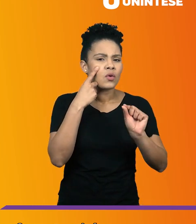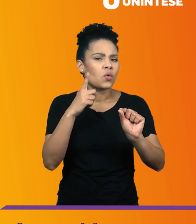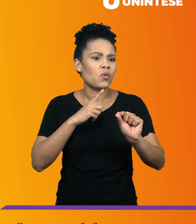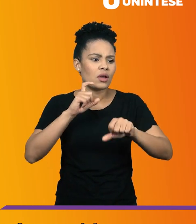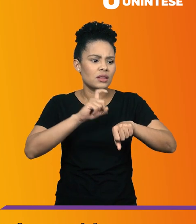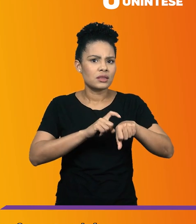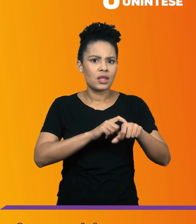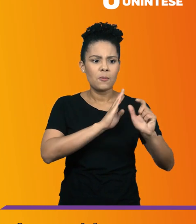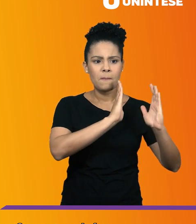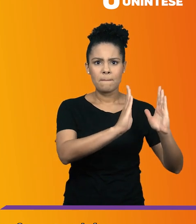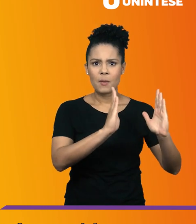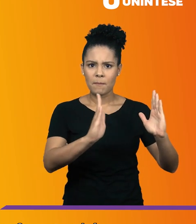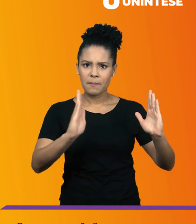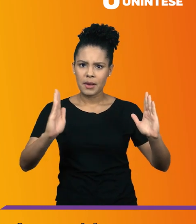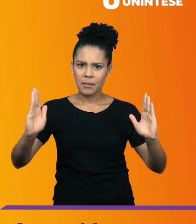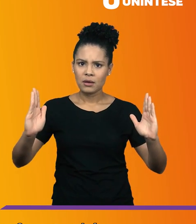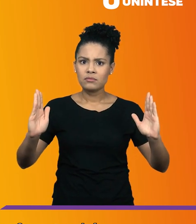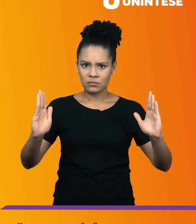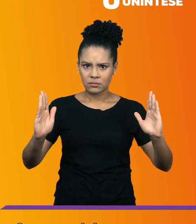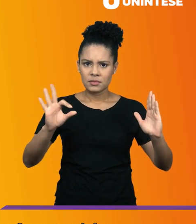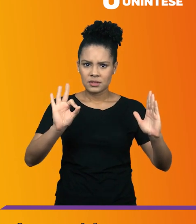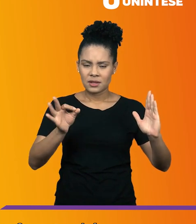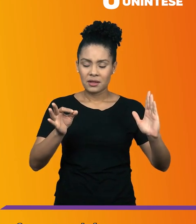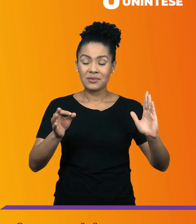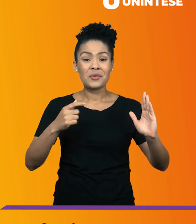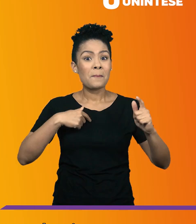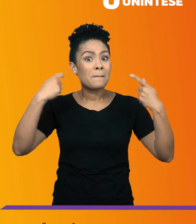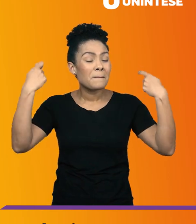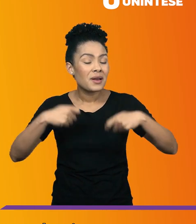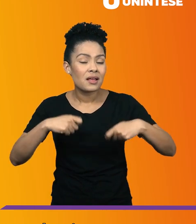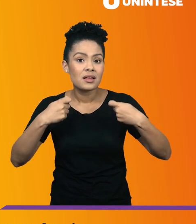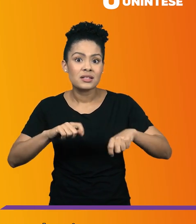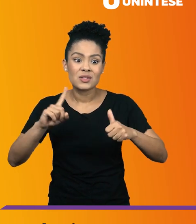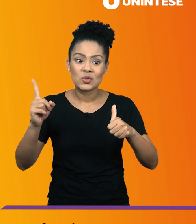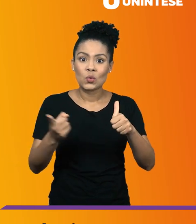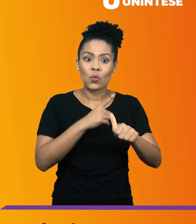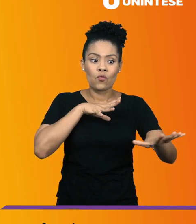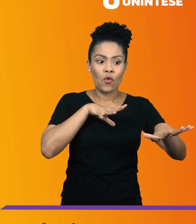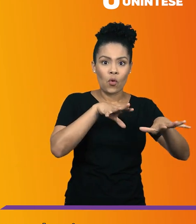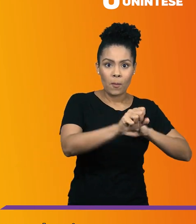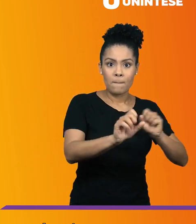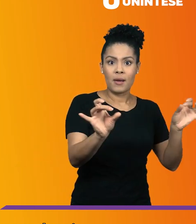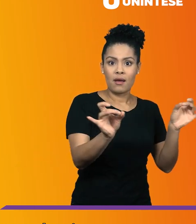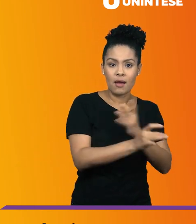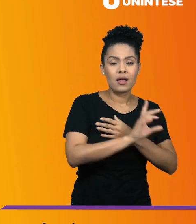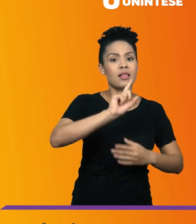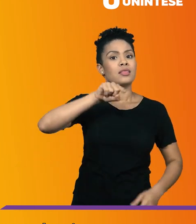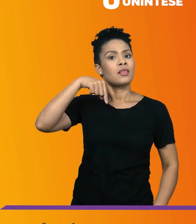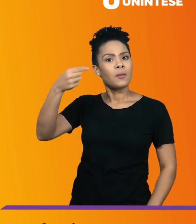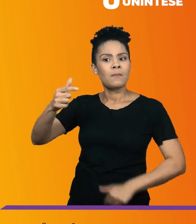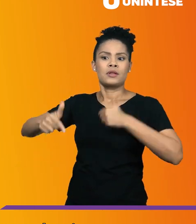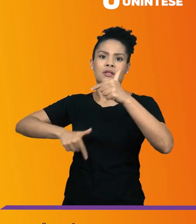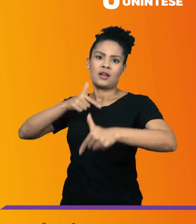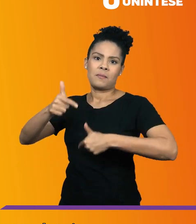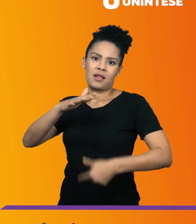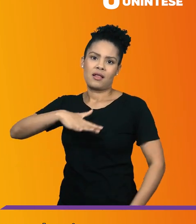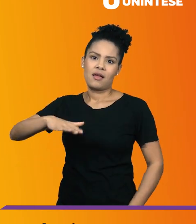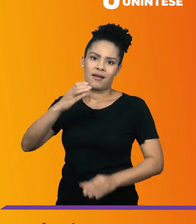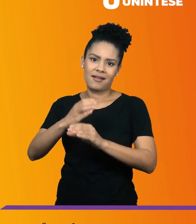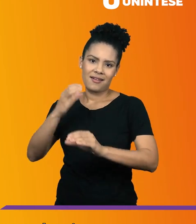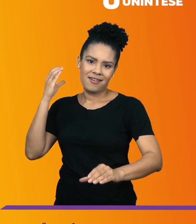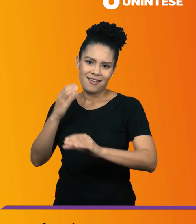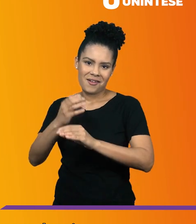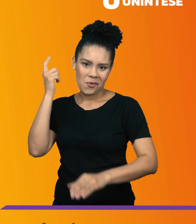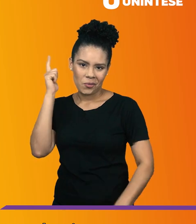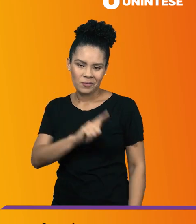Vejam que tem uma cronologia aí nessa frase também. Eu primeiro preciso me formar para depois conseguir